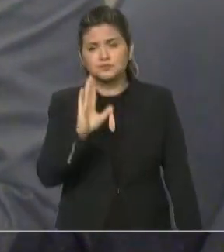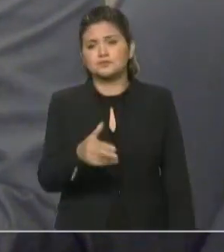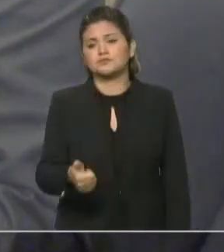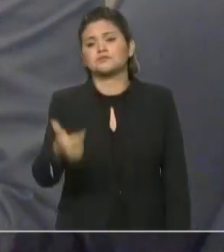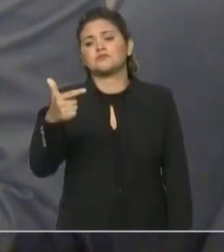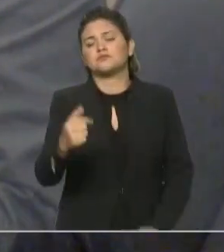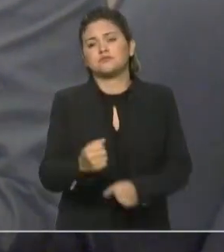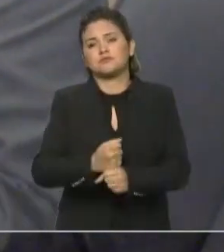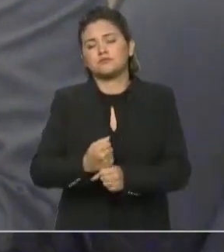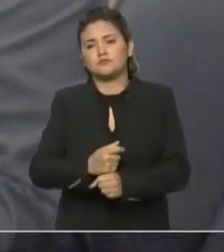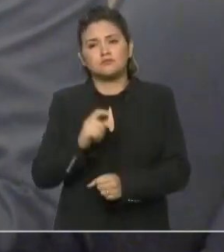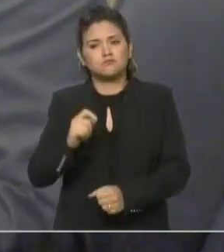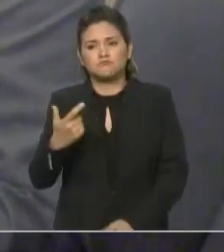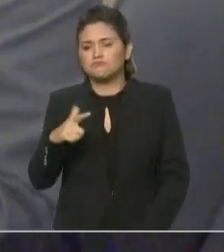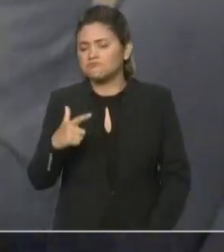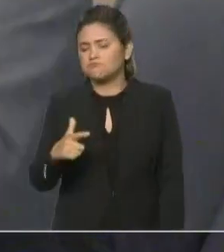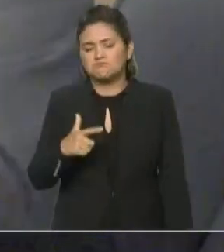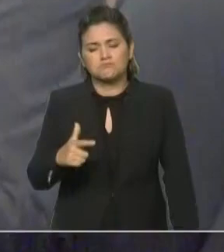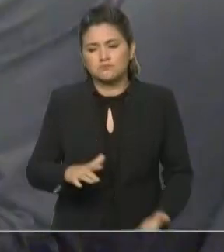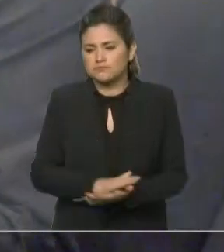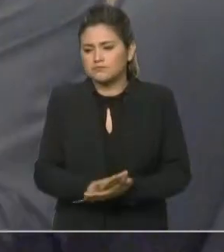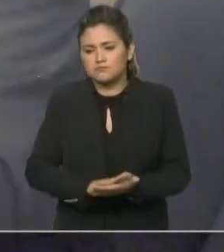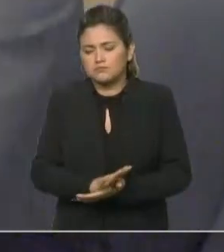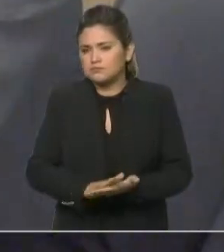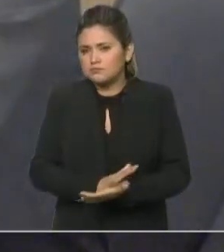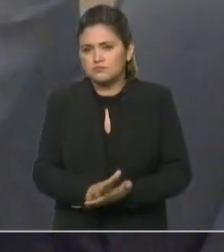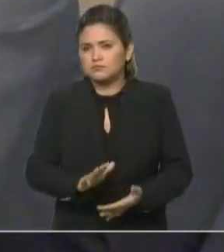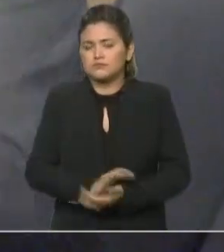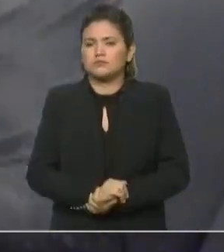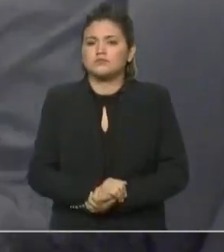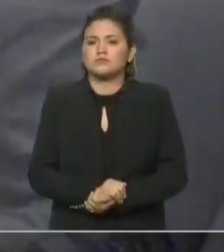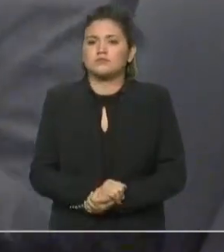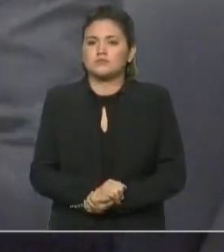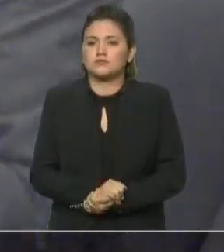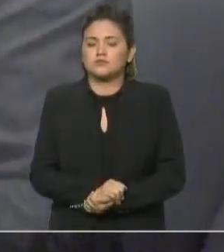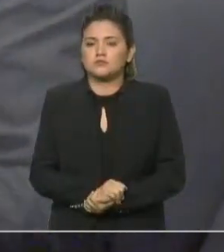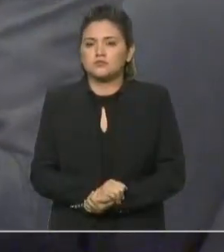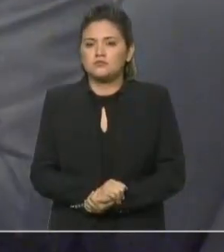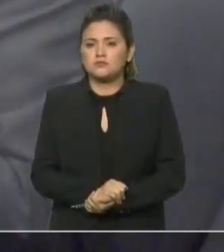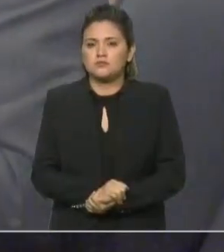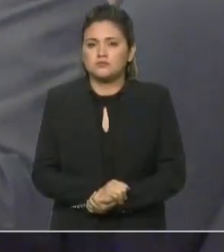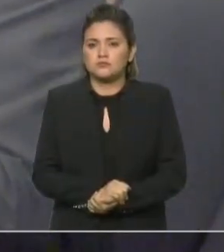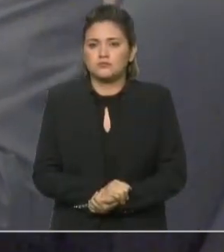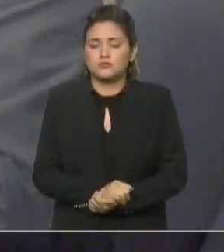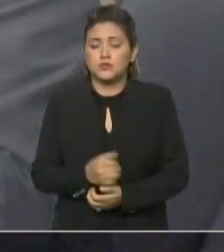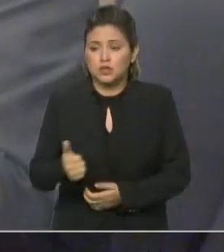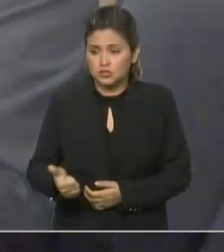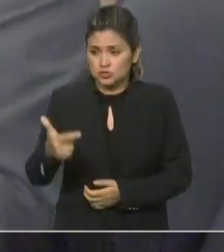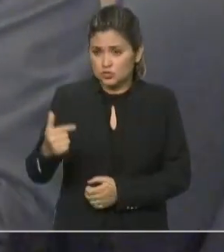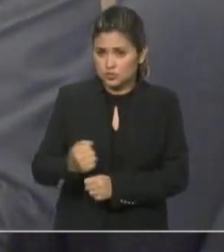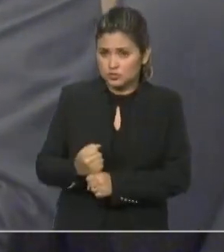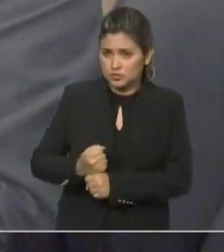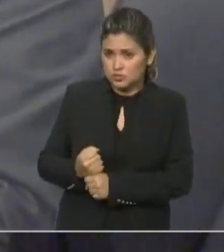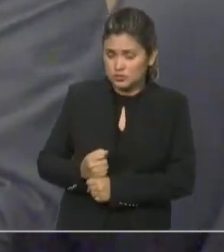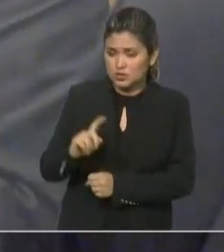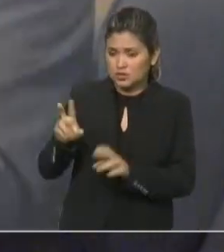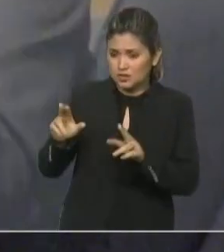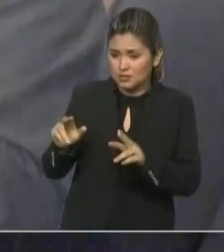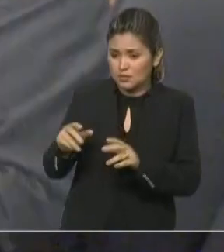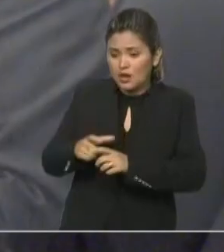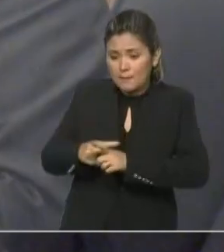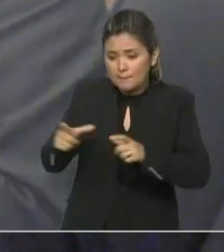Assembleia Legislativa não trata desse tema. E há 12 anos foi para tratar da ampliação das atividades da Alumar.